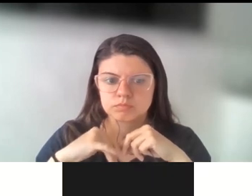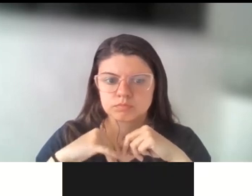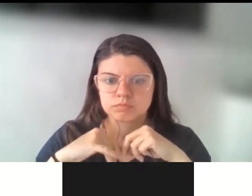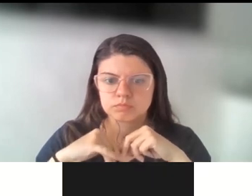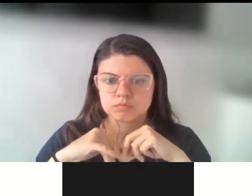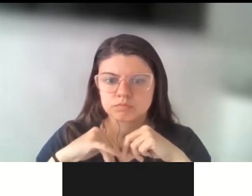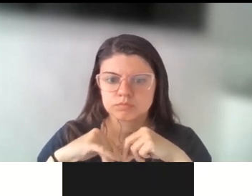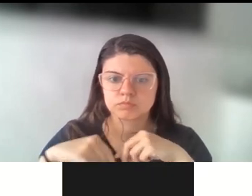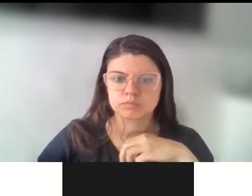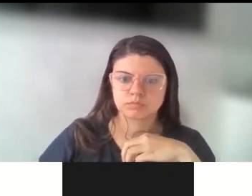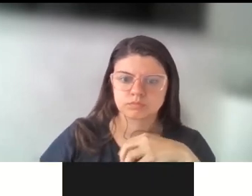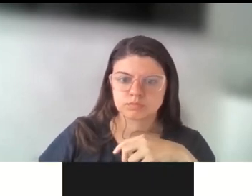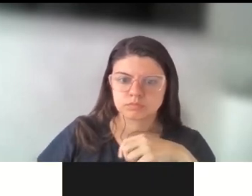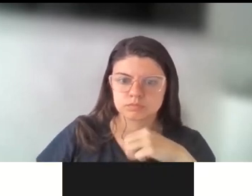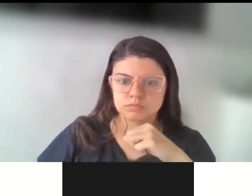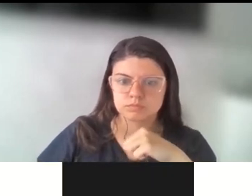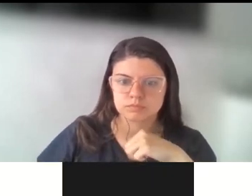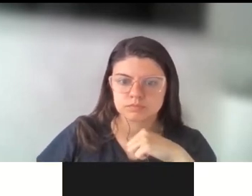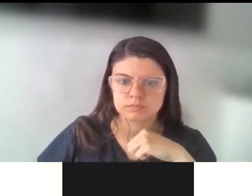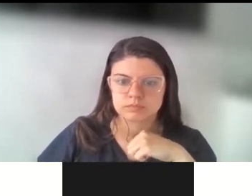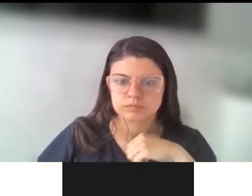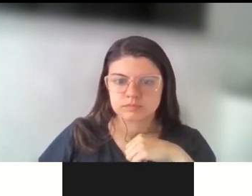E aí, pessoal, bom dia. Vocês me ouvem?